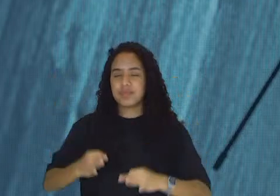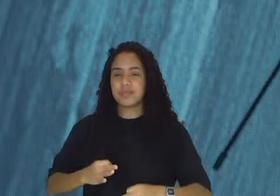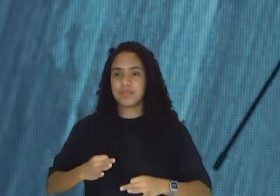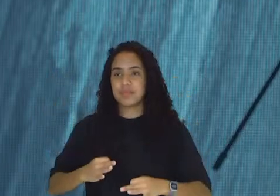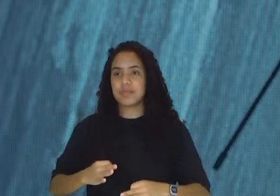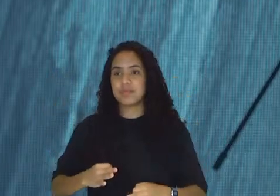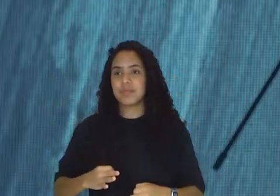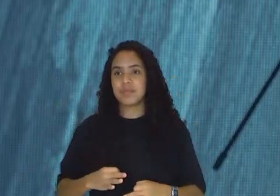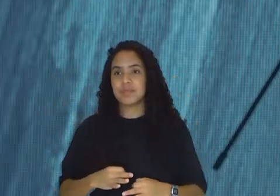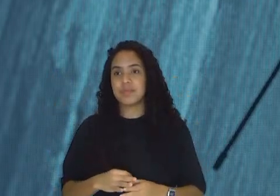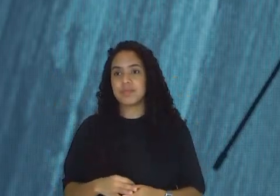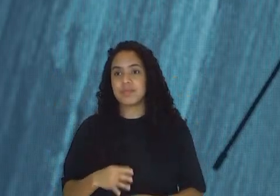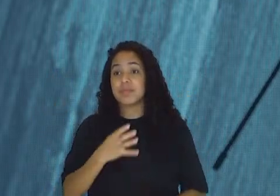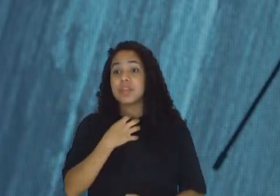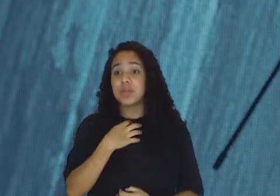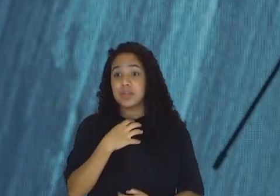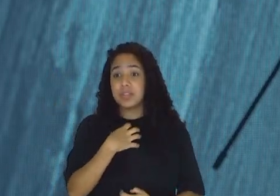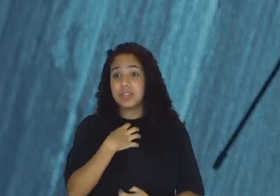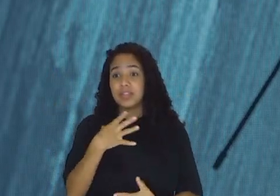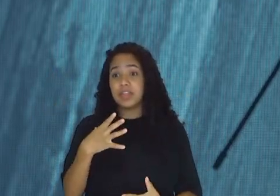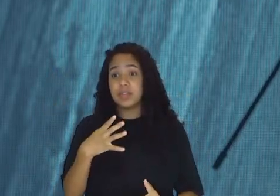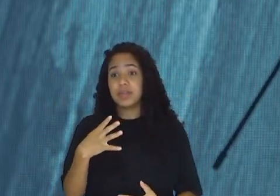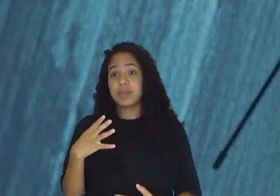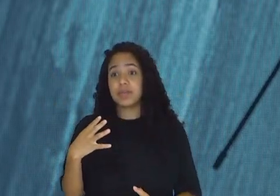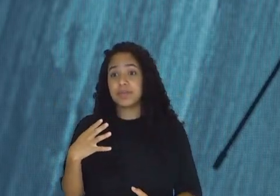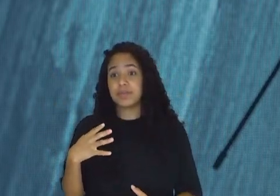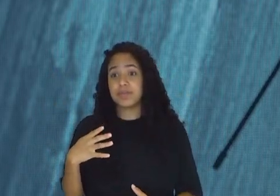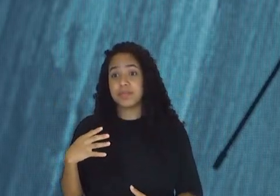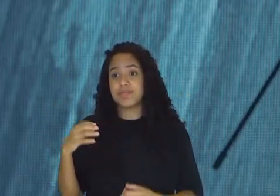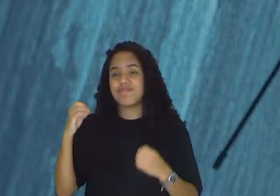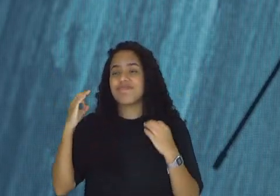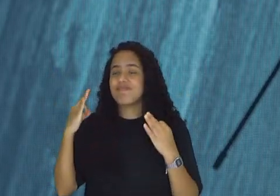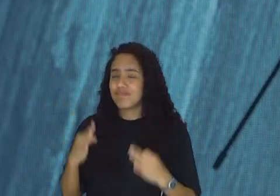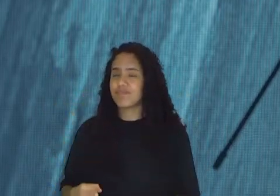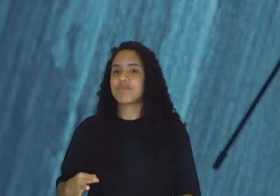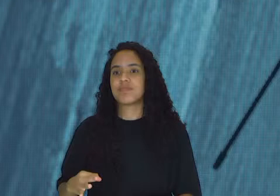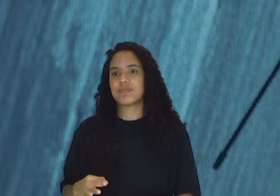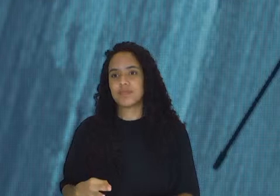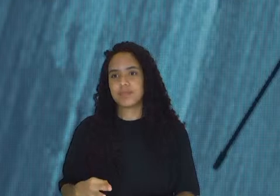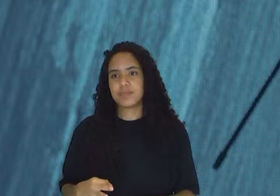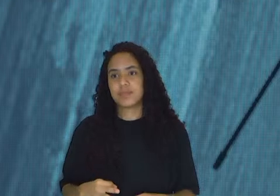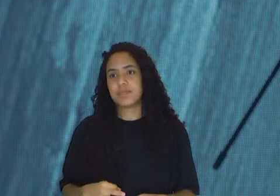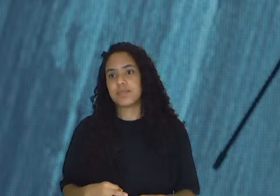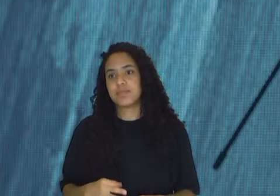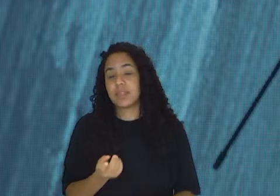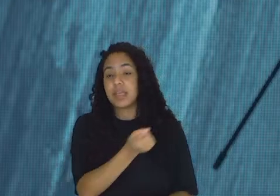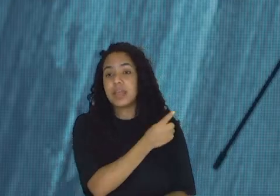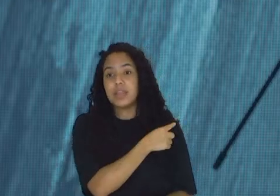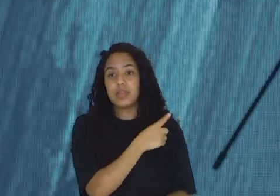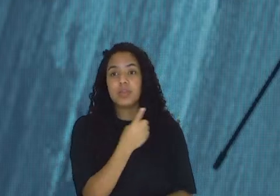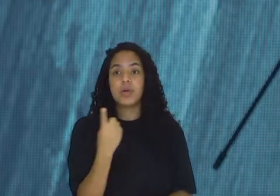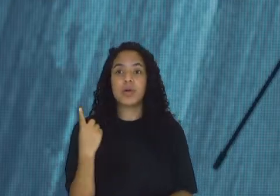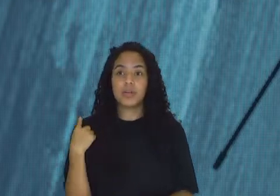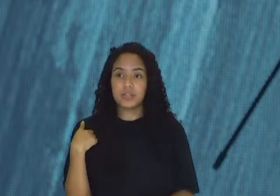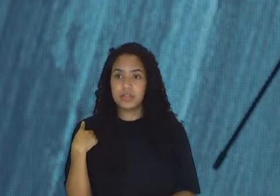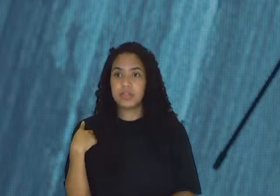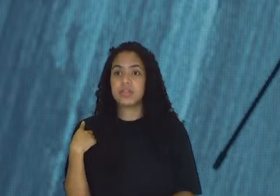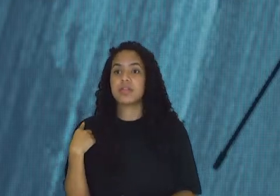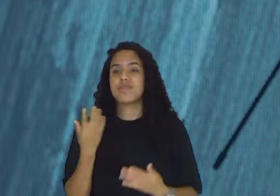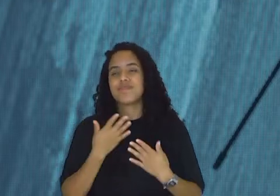promessa por tardia, mas o Senhor não tarda. Somos nós que estamos